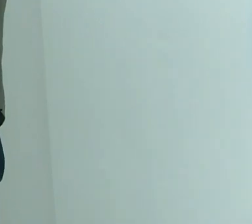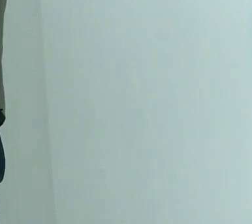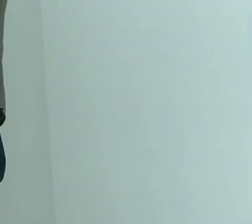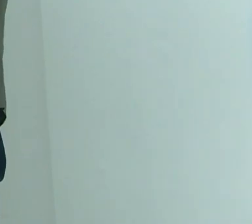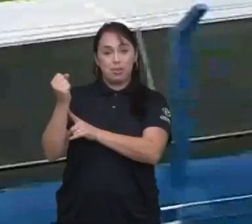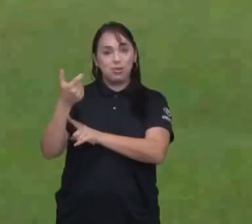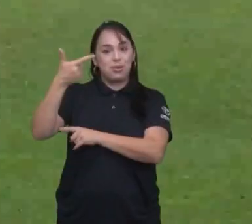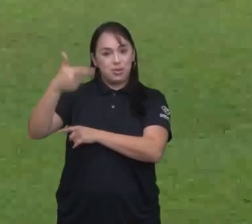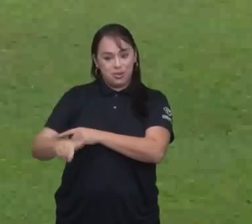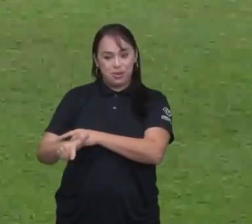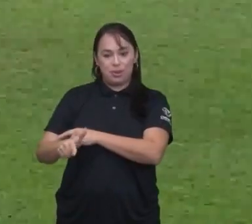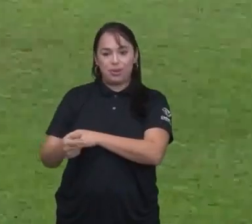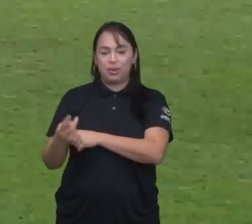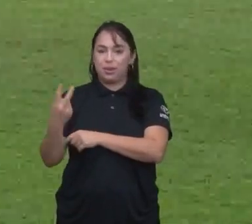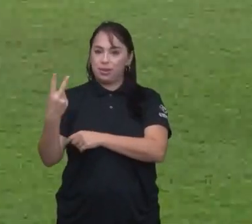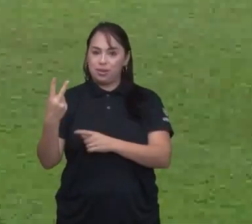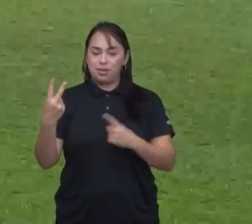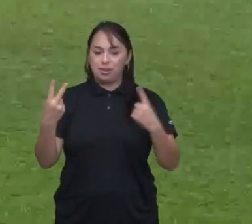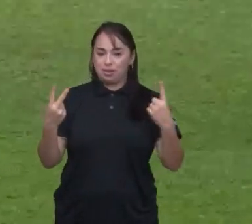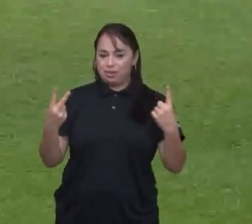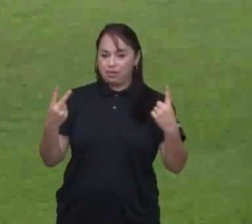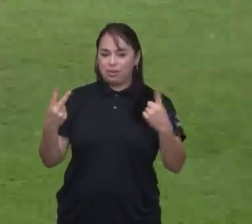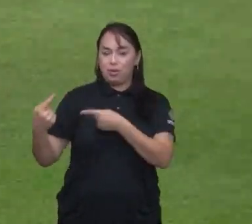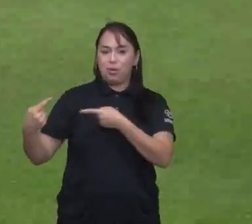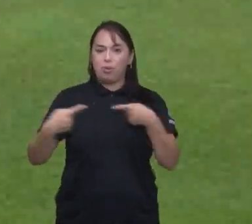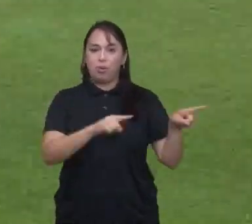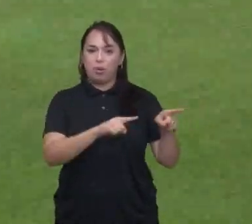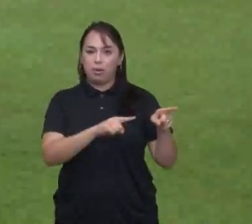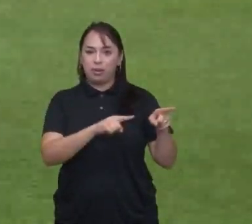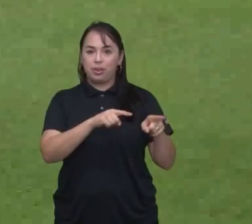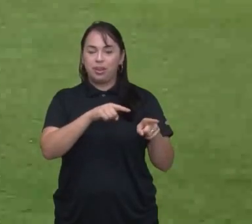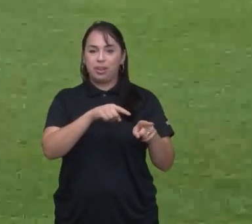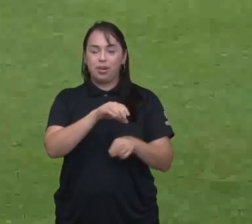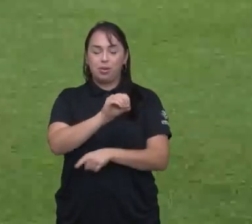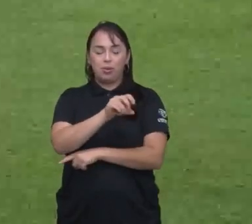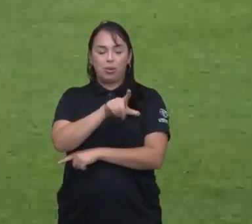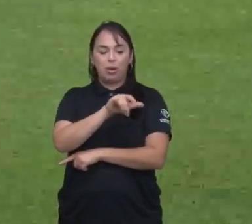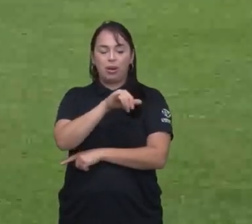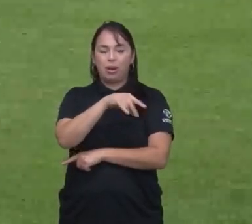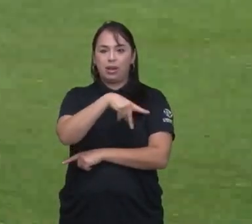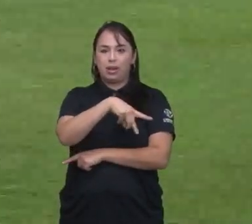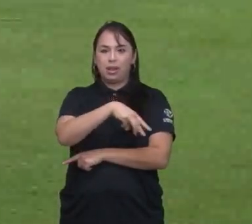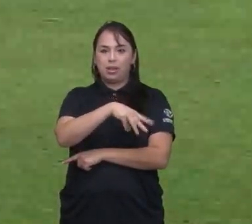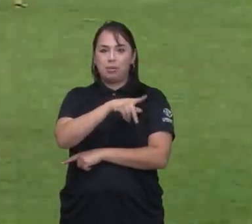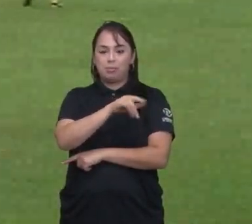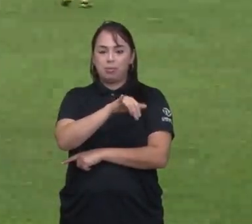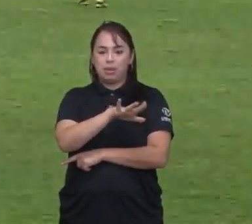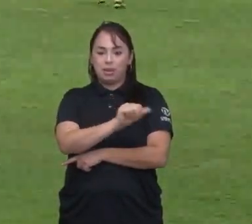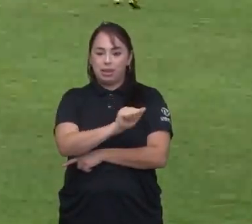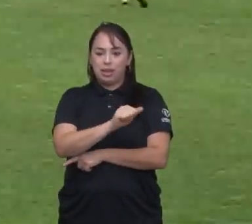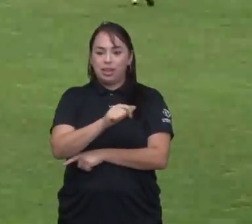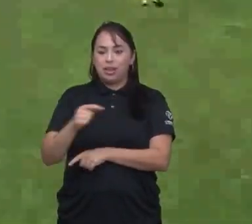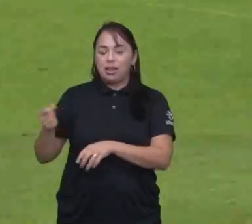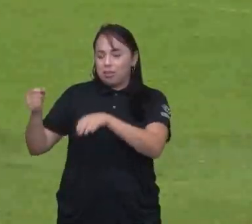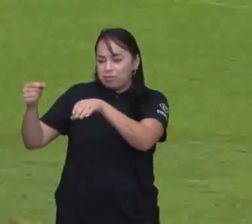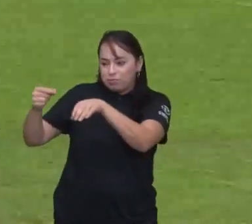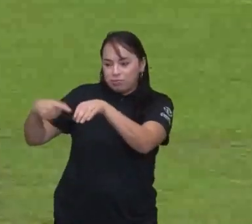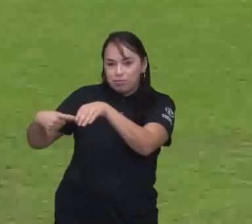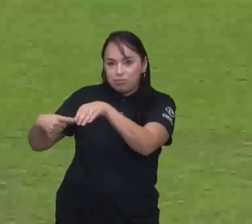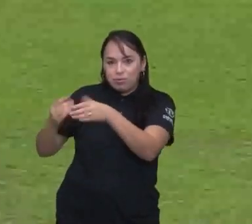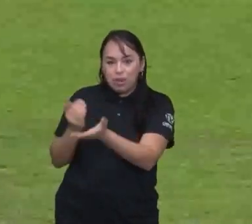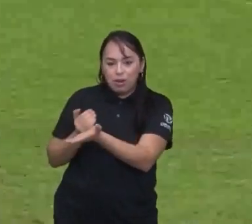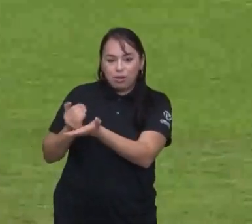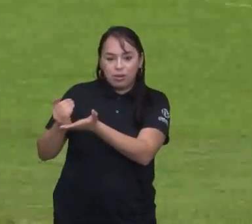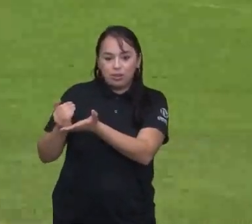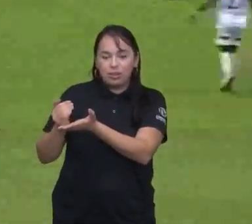vitória, dessa vez 2-1 para o São José contra o vice-lanterna Olímpia. O artilheiro Barcos abriu o placar.